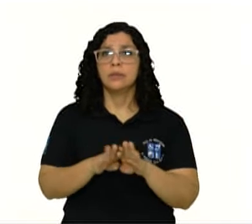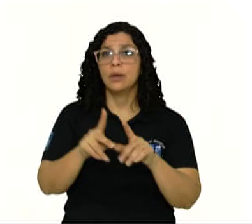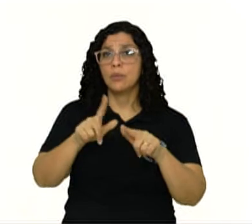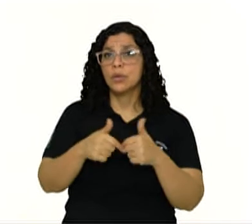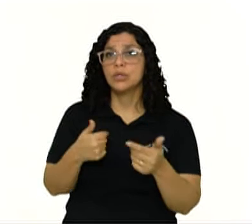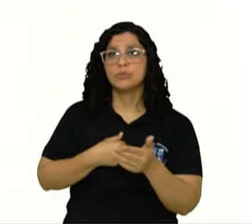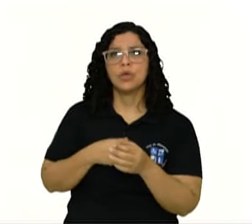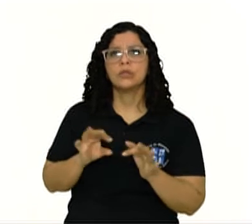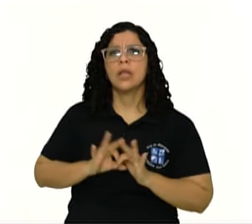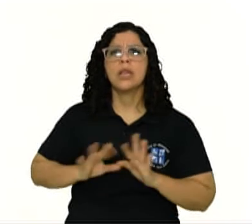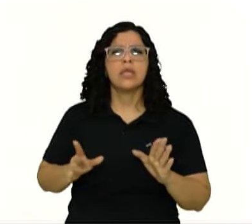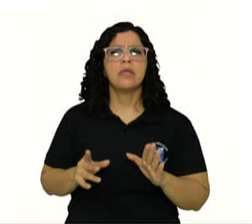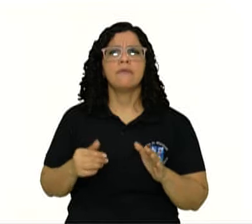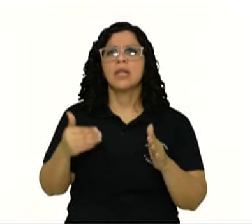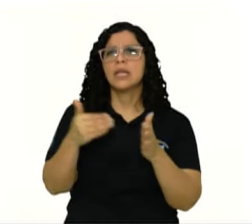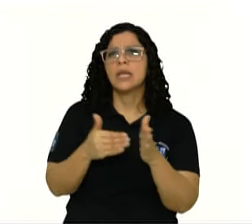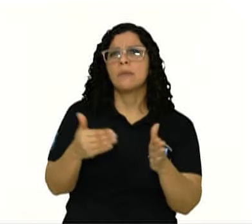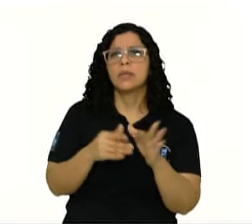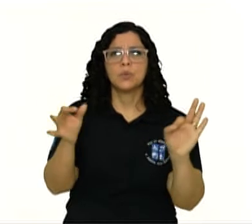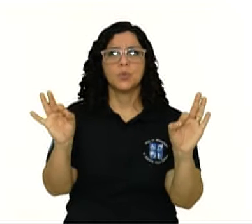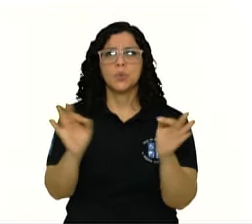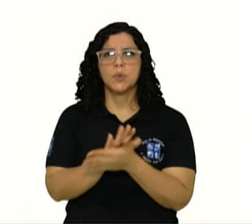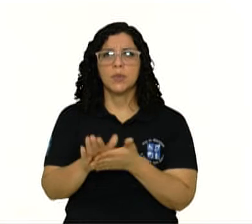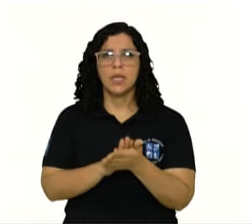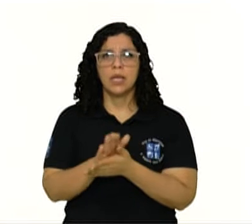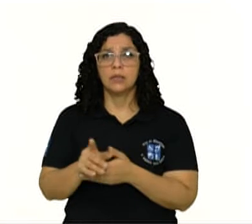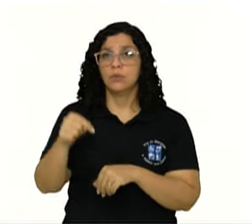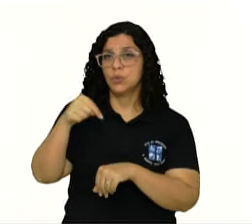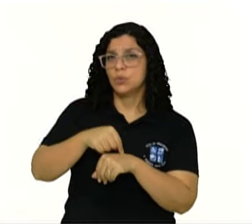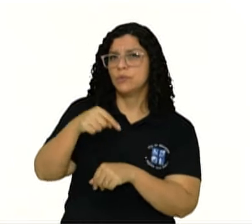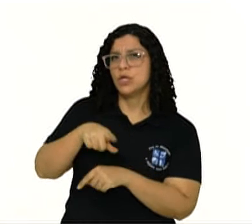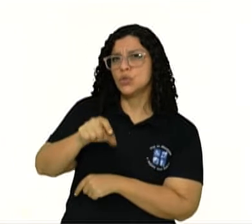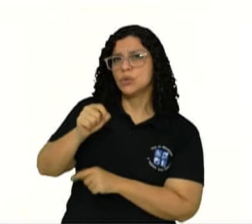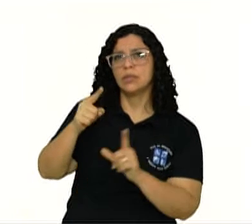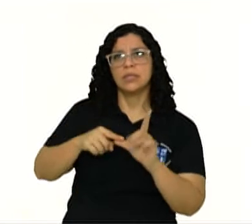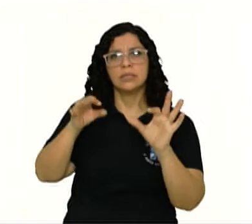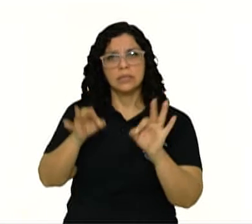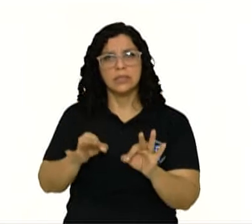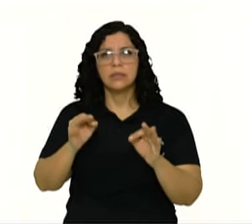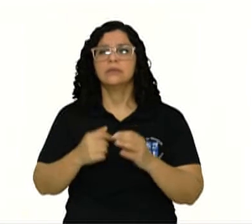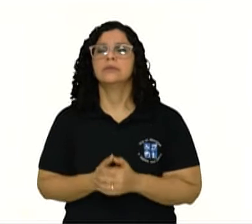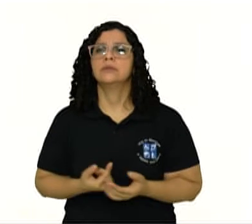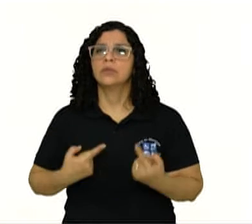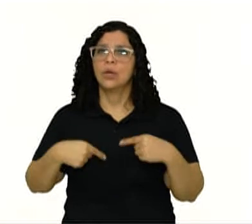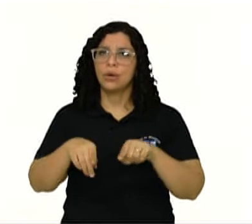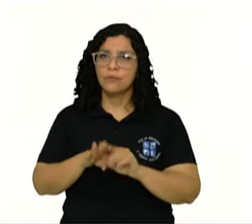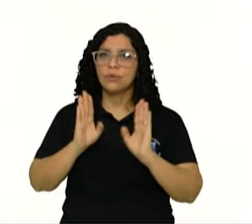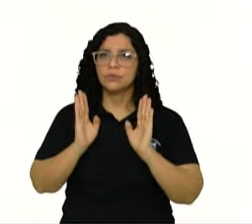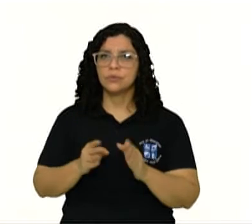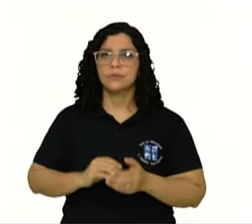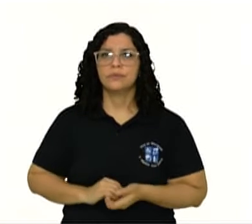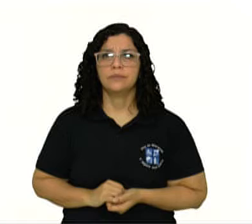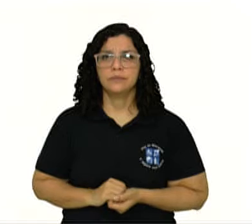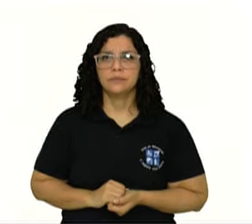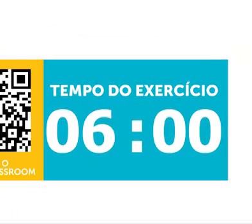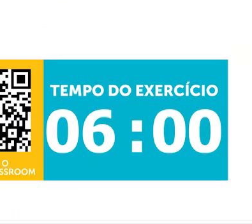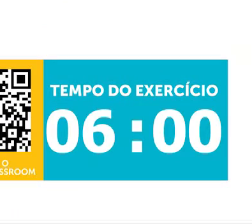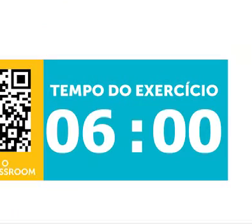edição ilimitada. Então, vou dar um tempo para que vocês escolham a alternativa correta e daqui a pouco eu volto.